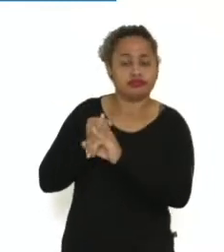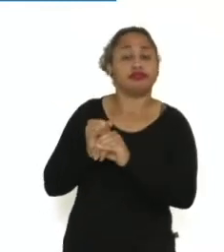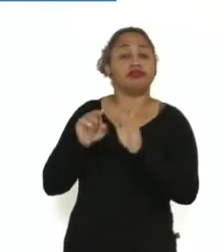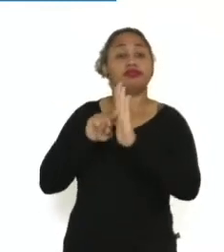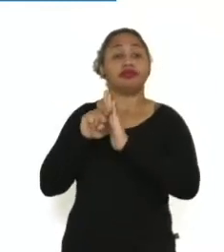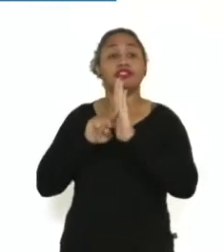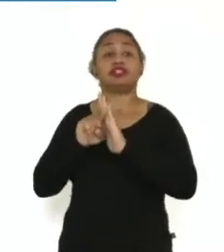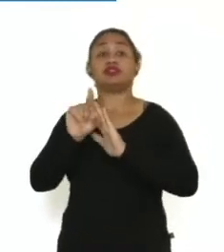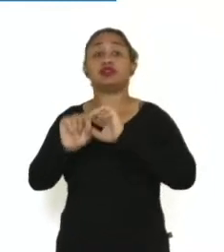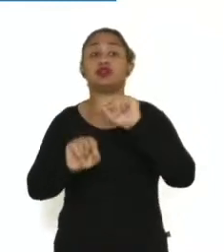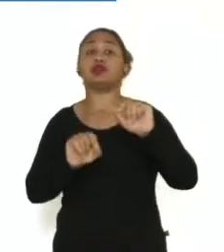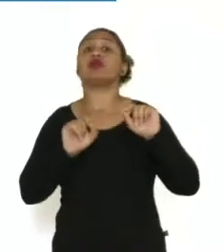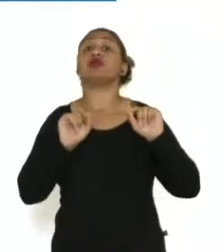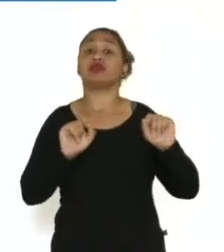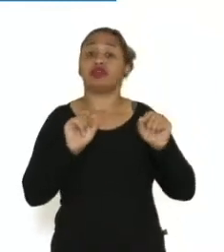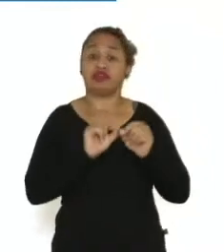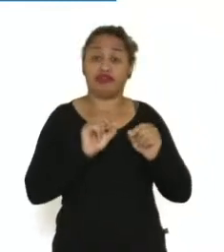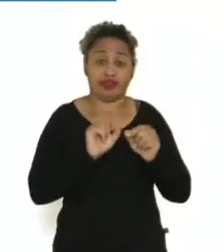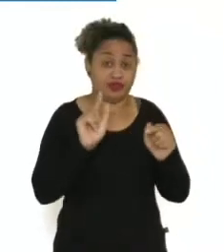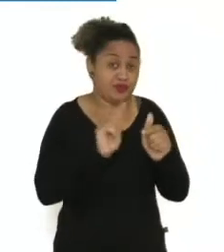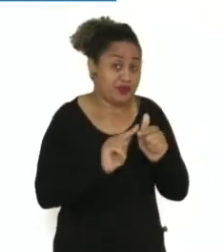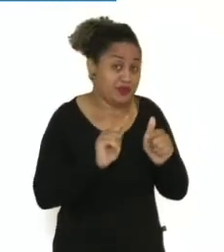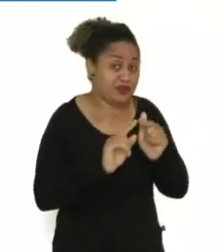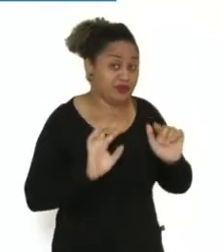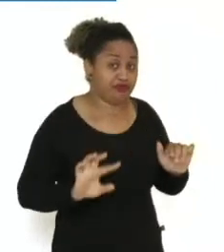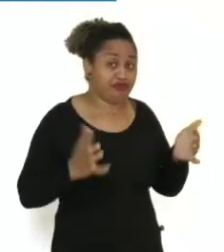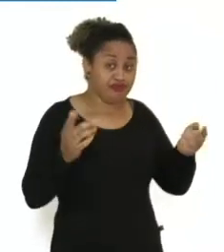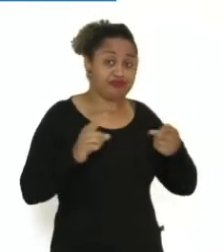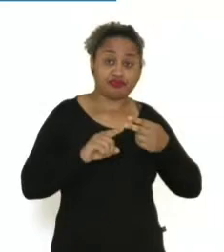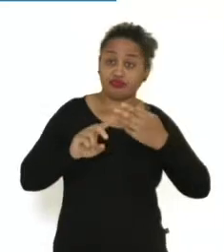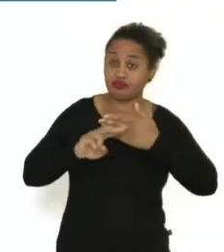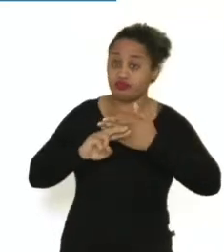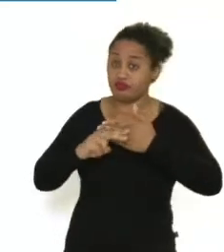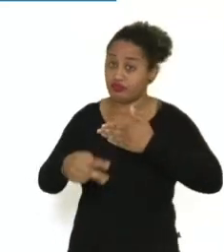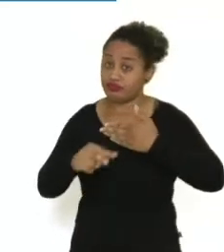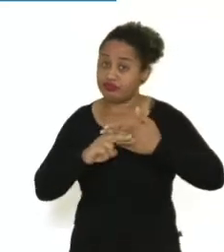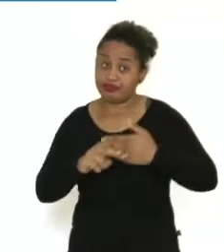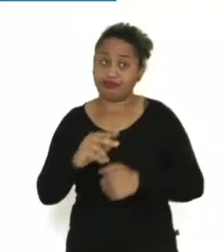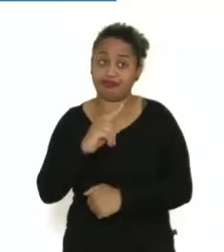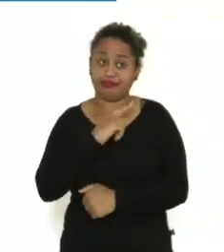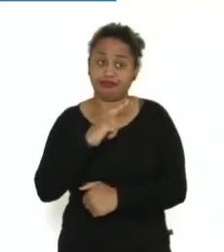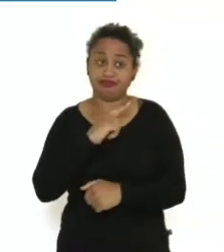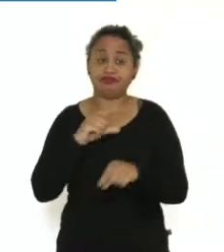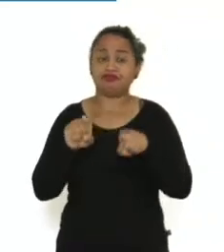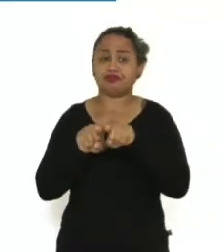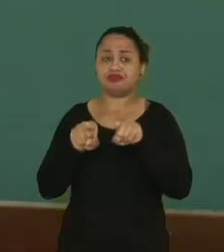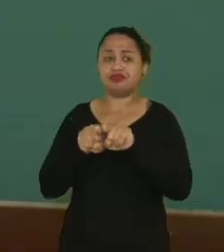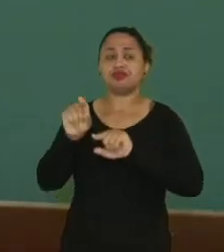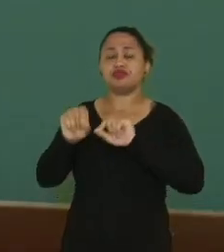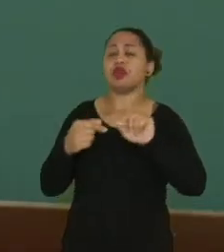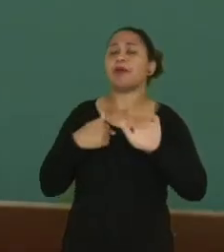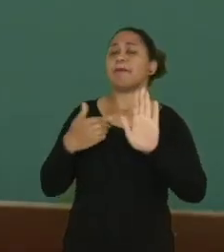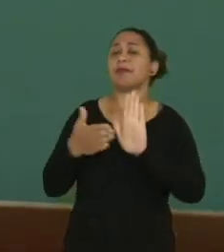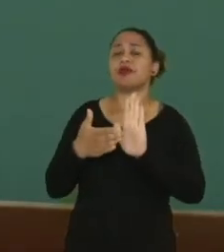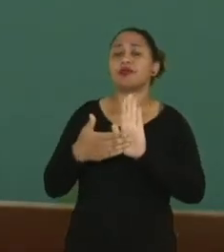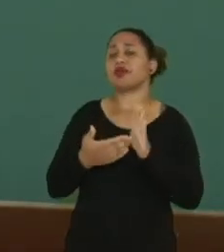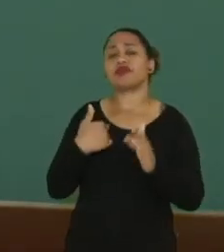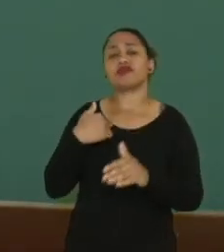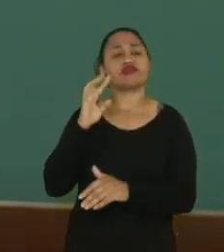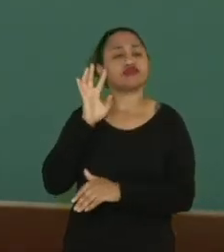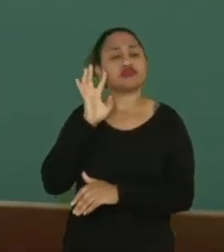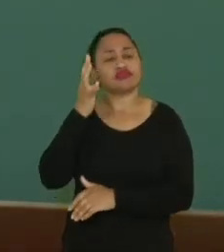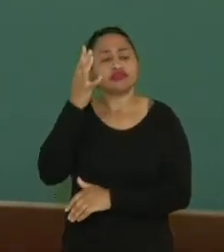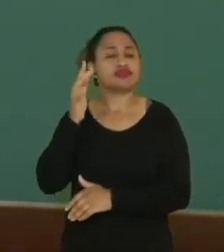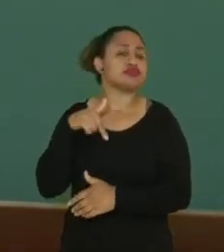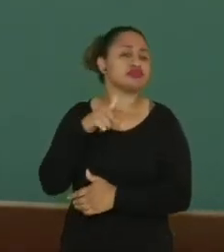pesquisa as causas do problema as consequências do problema Claro as propostas